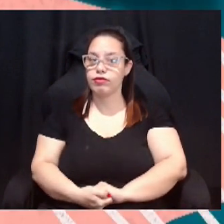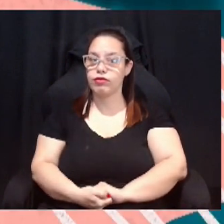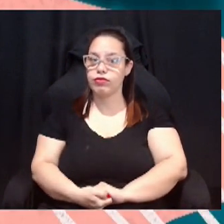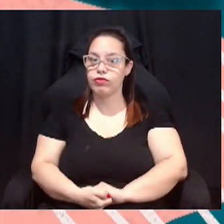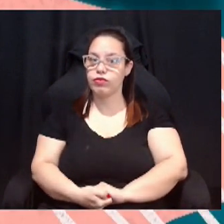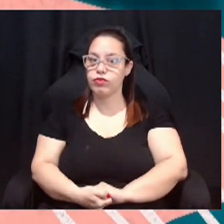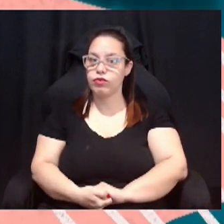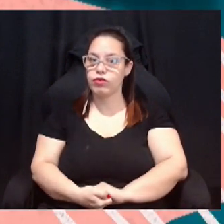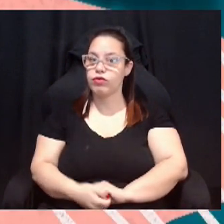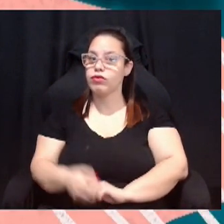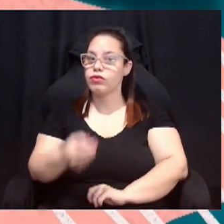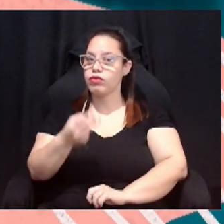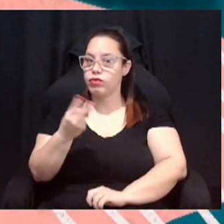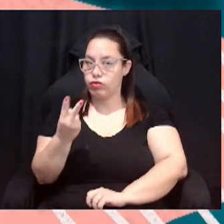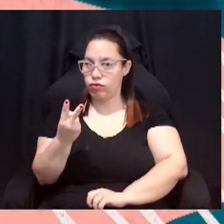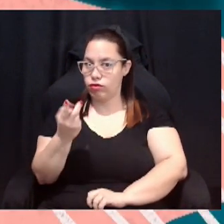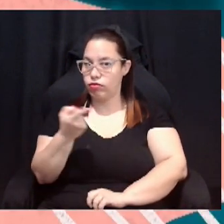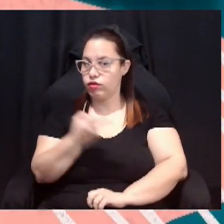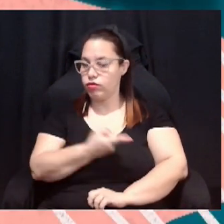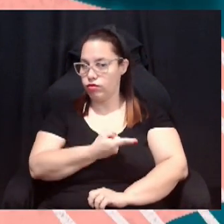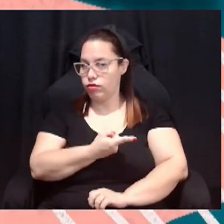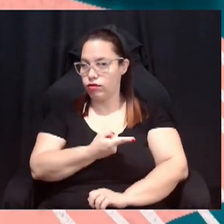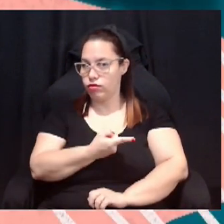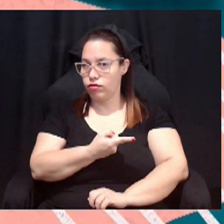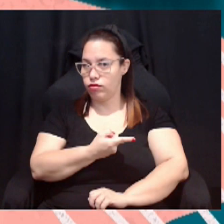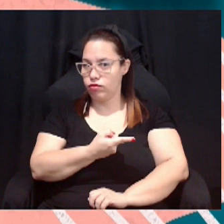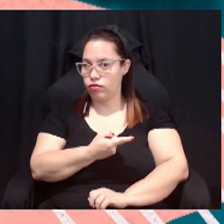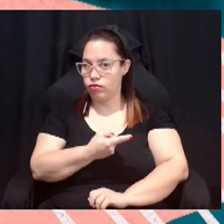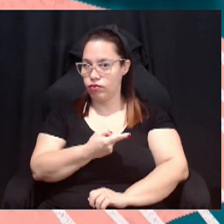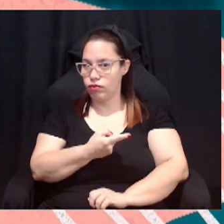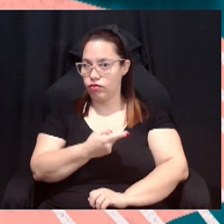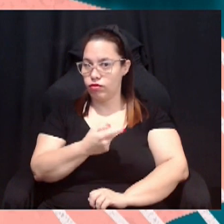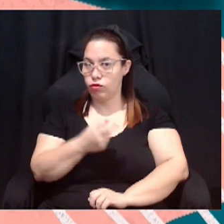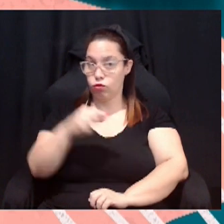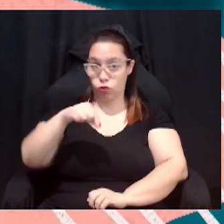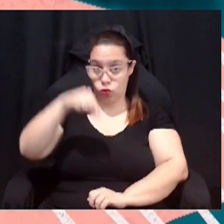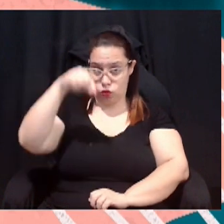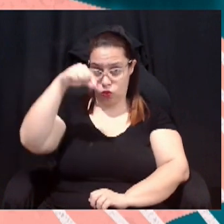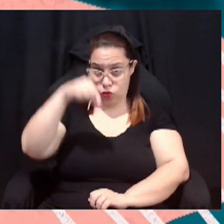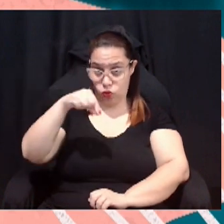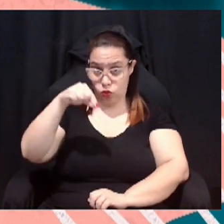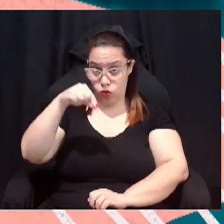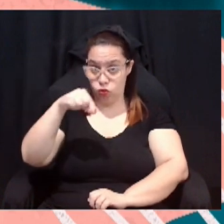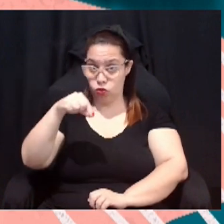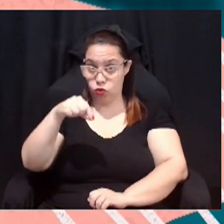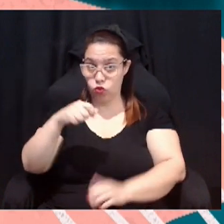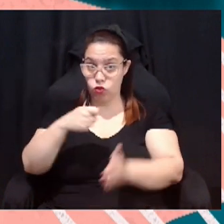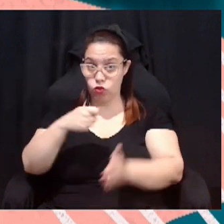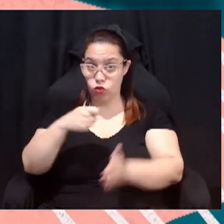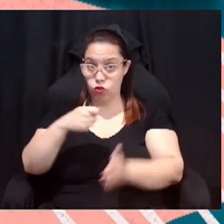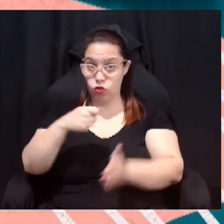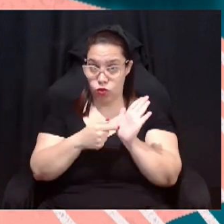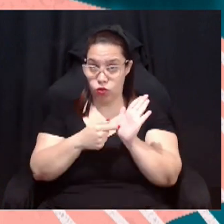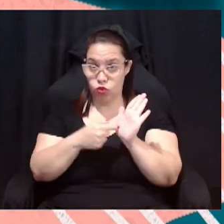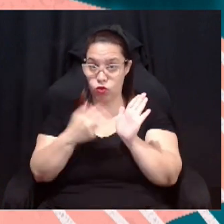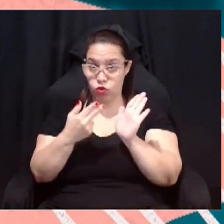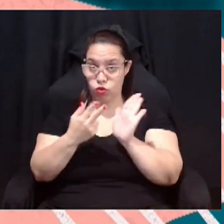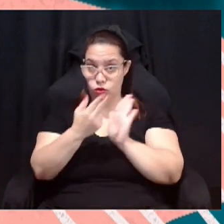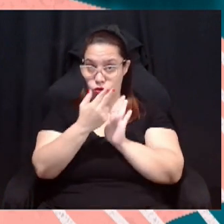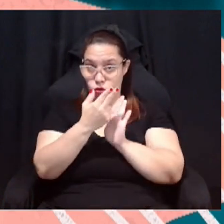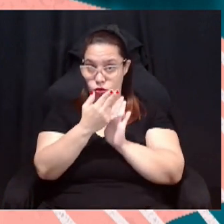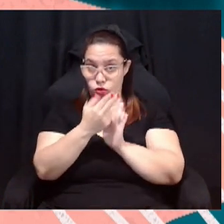2 fios de barbantes, argola de chaveiro, prancheta, tesoura,